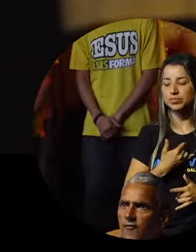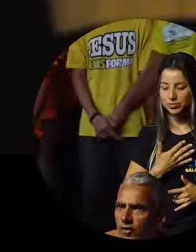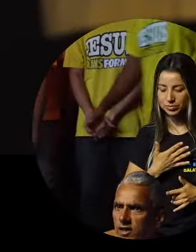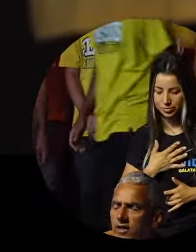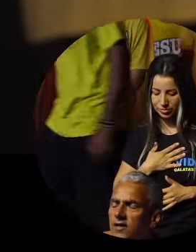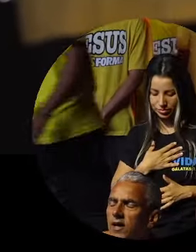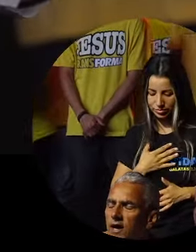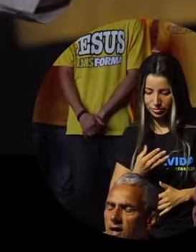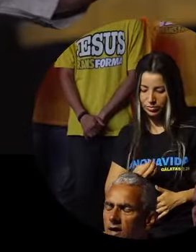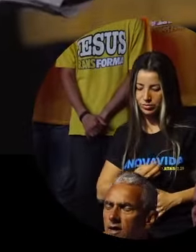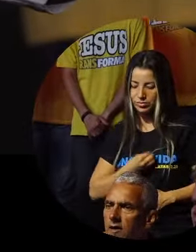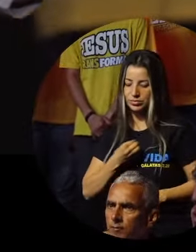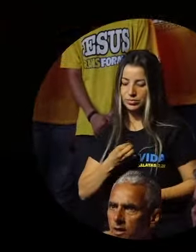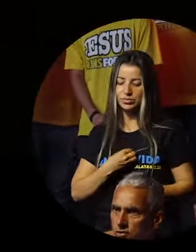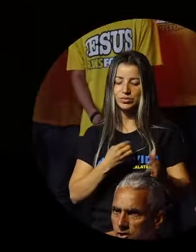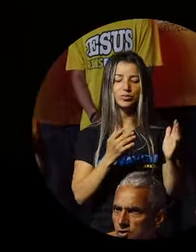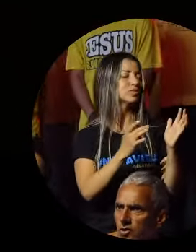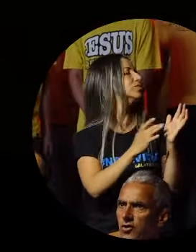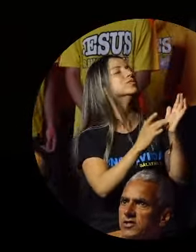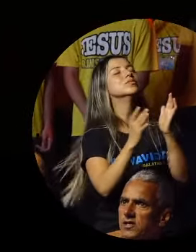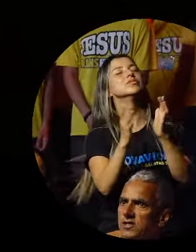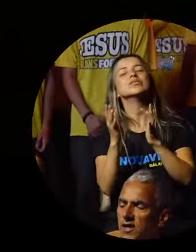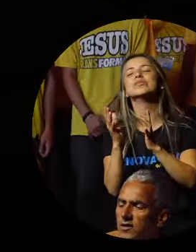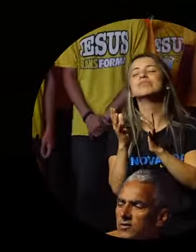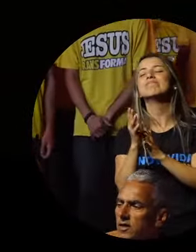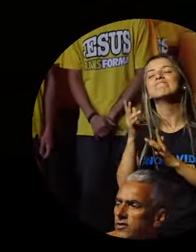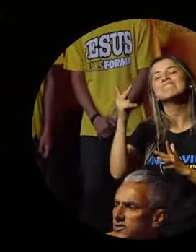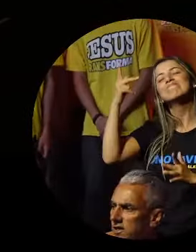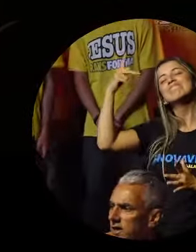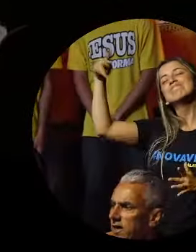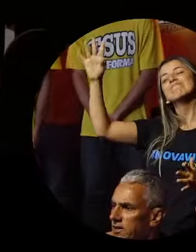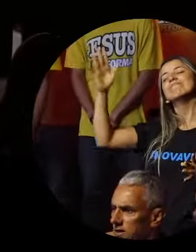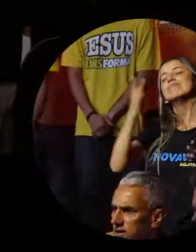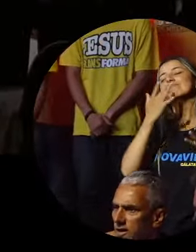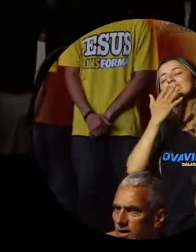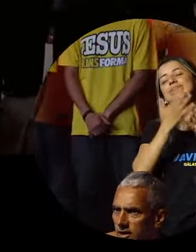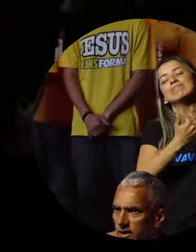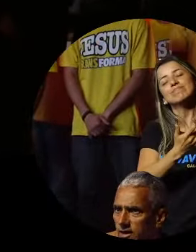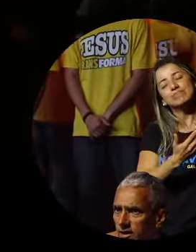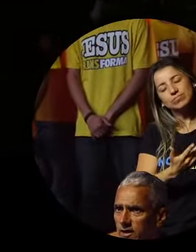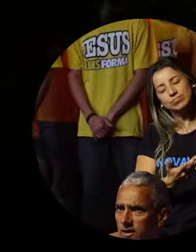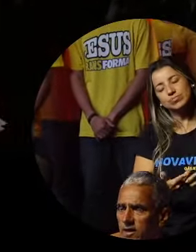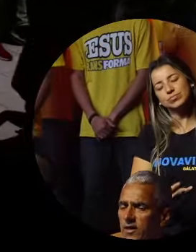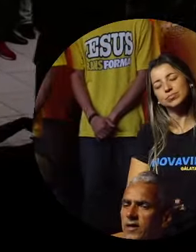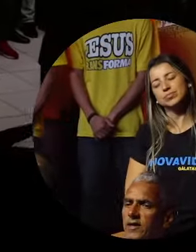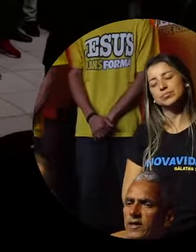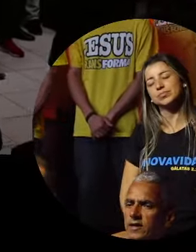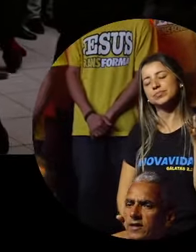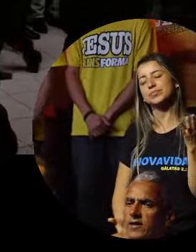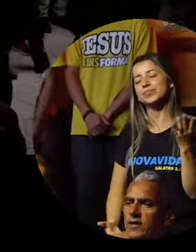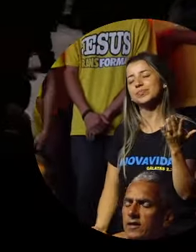minha vida, Jesus, este é o Teu sangue.